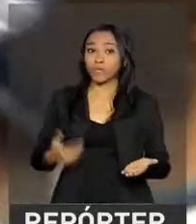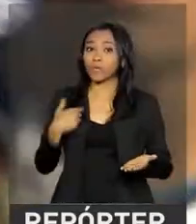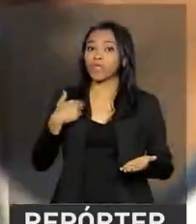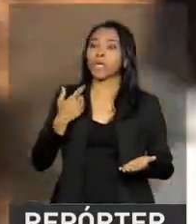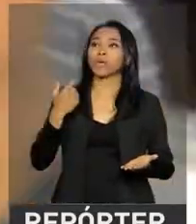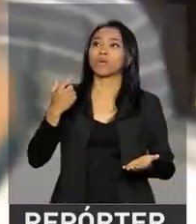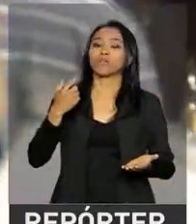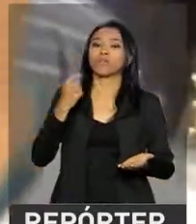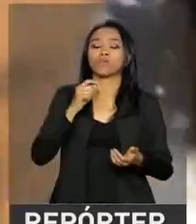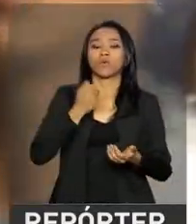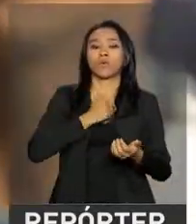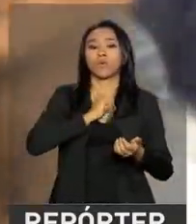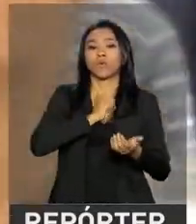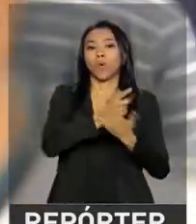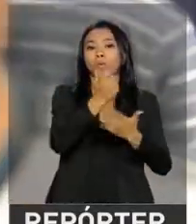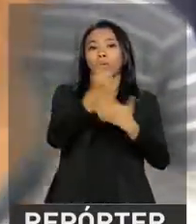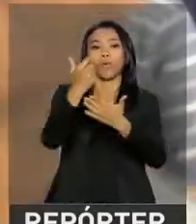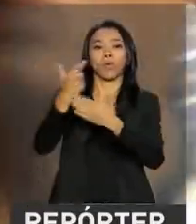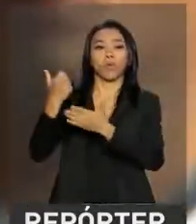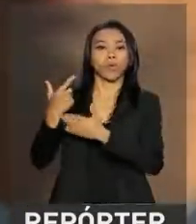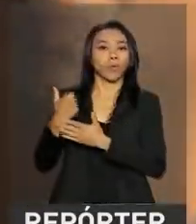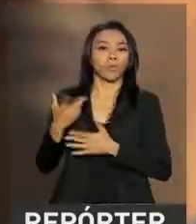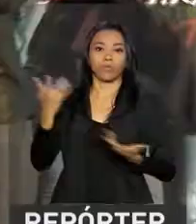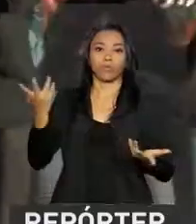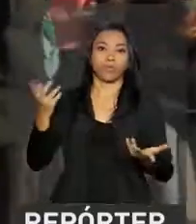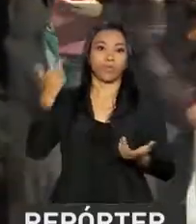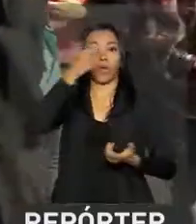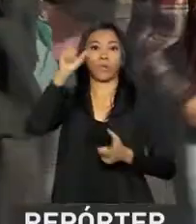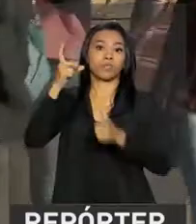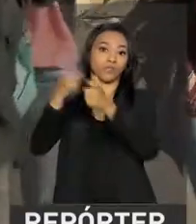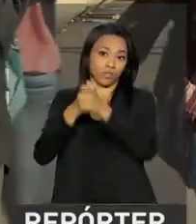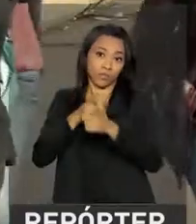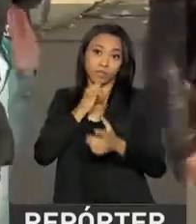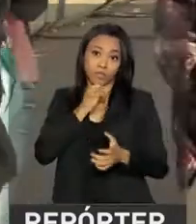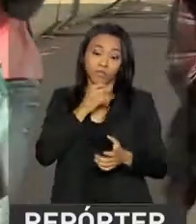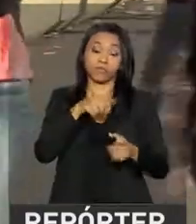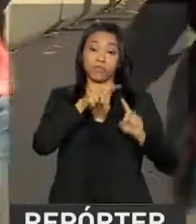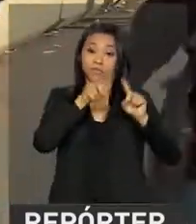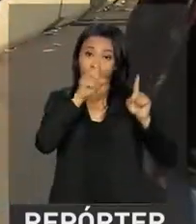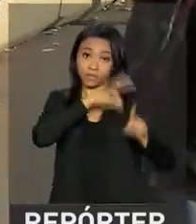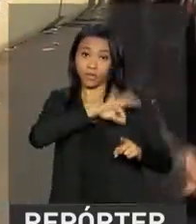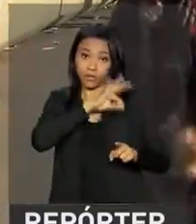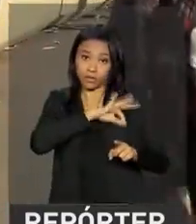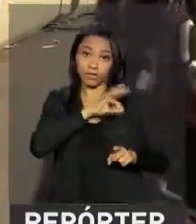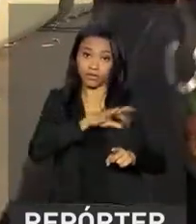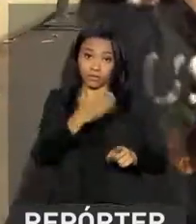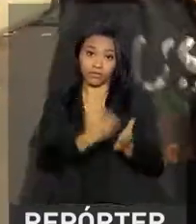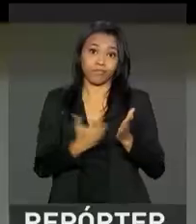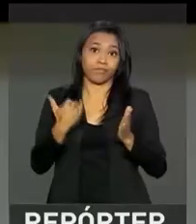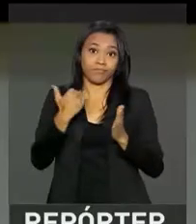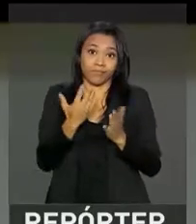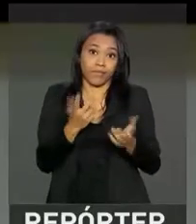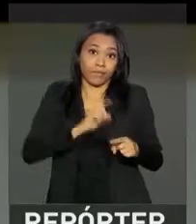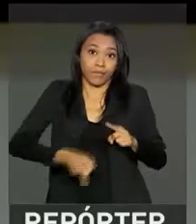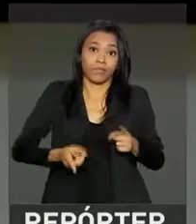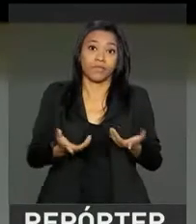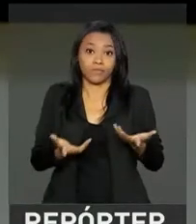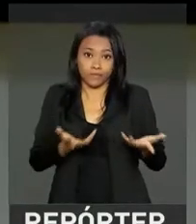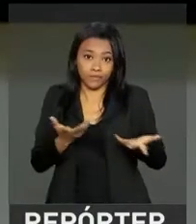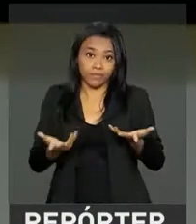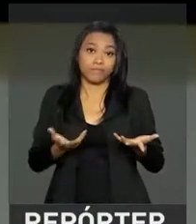dívidas para pagar despesas como salário de servidores, o que é proibido pela Constituição. Nós estamos